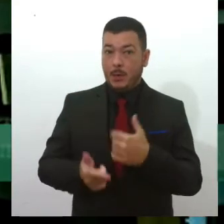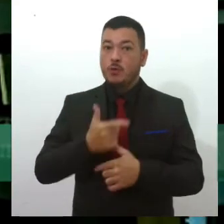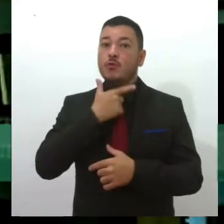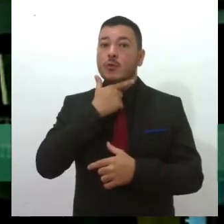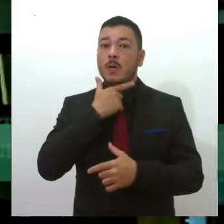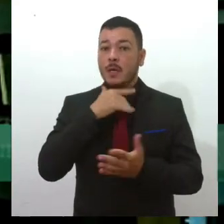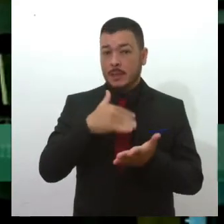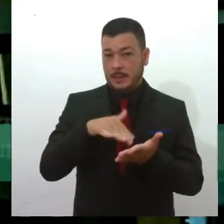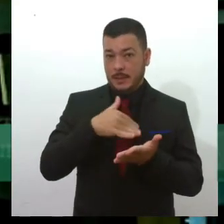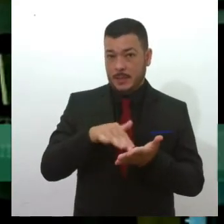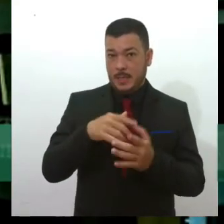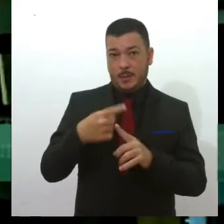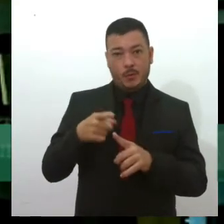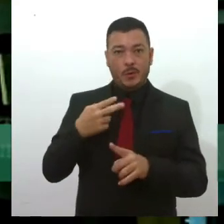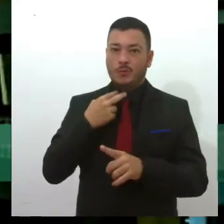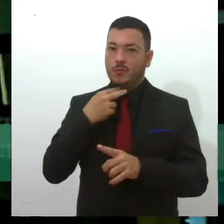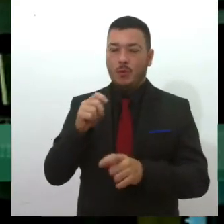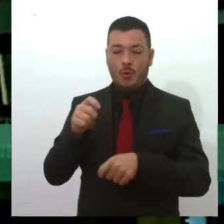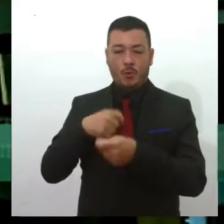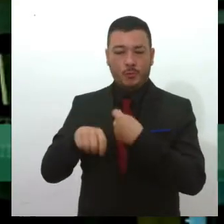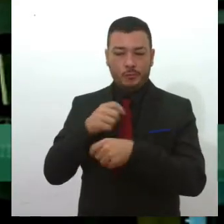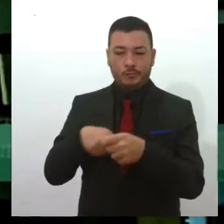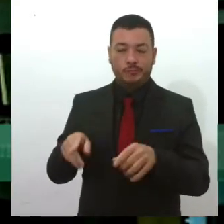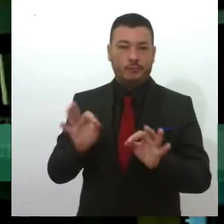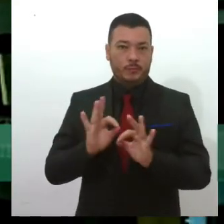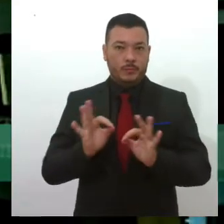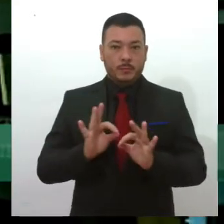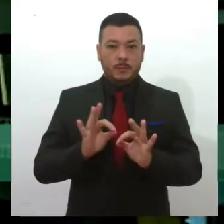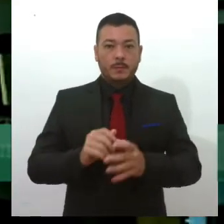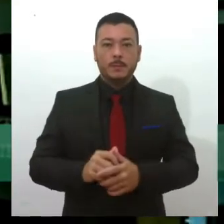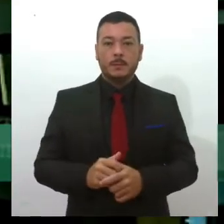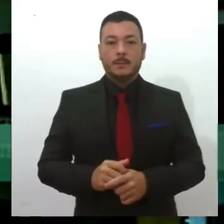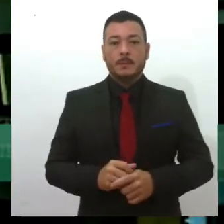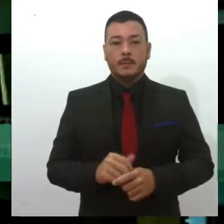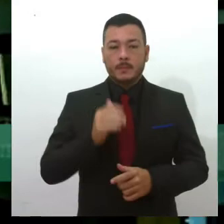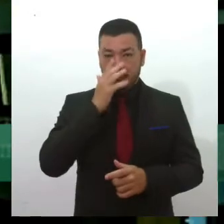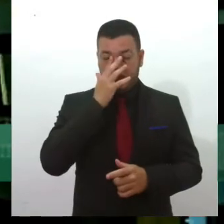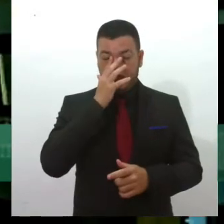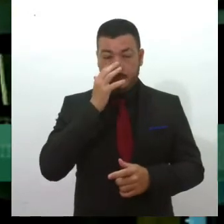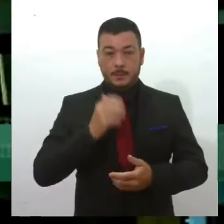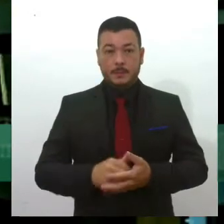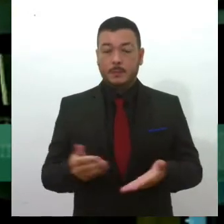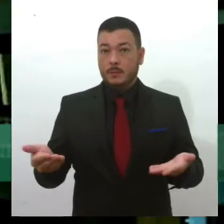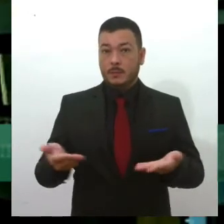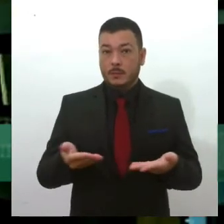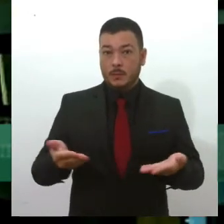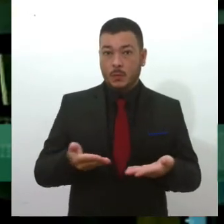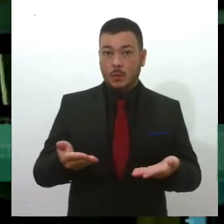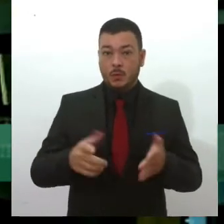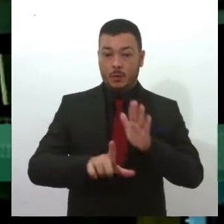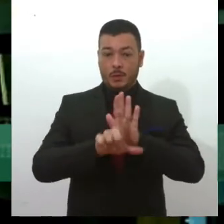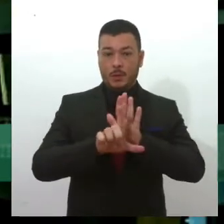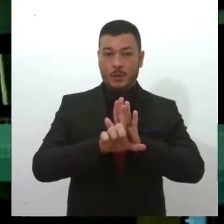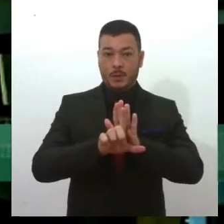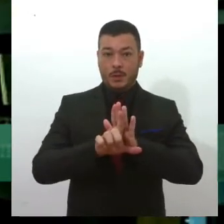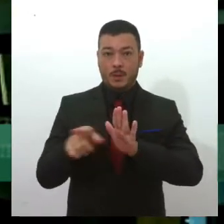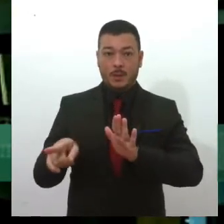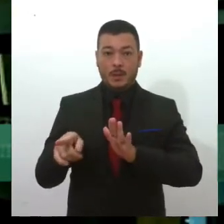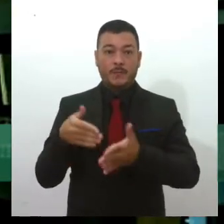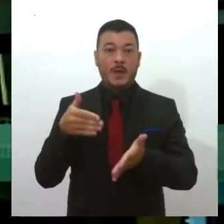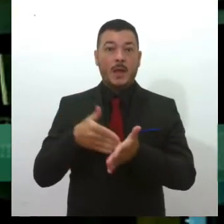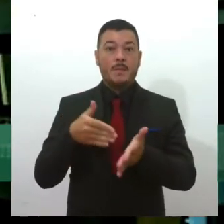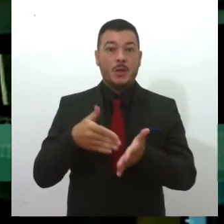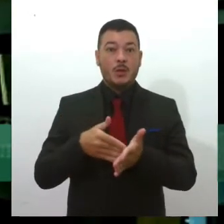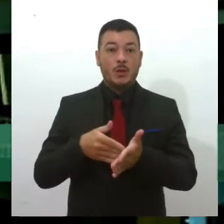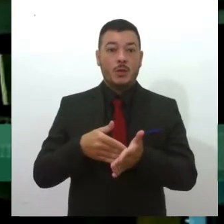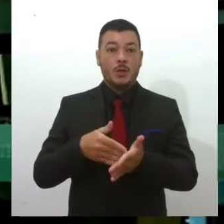porque não pode ficar na administração pública alguém que faz uma monstruosidade dessa. E hoje, na lei atual, ele fica impedido de assumir outros cargos.